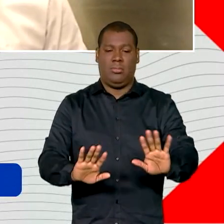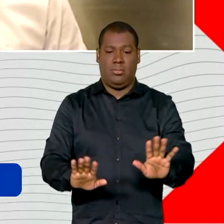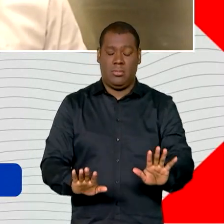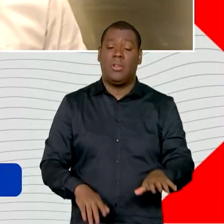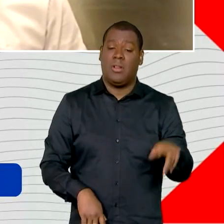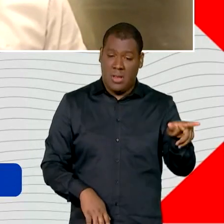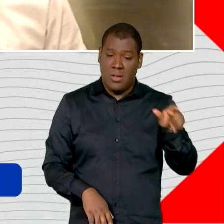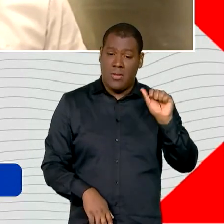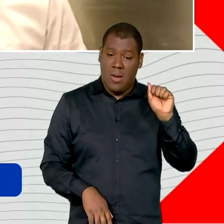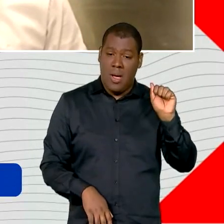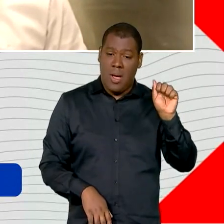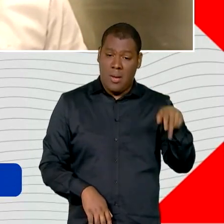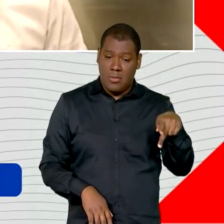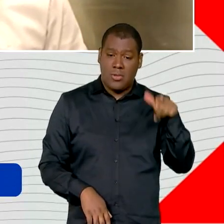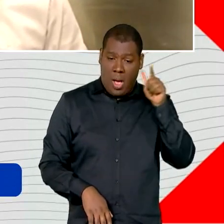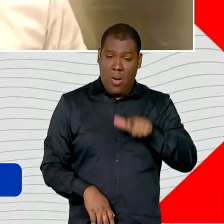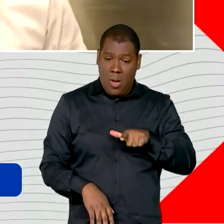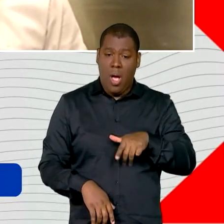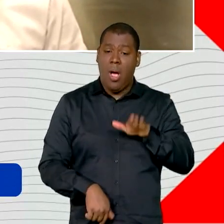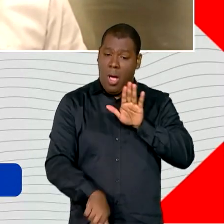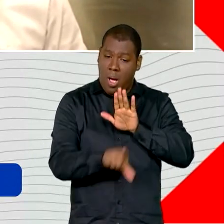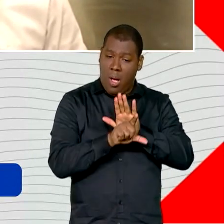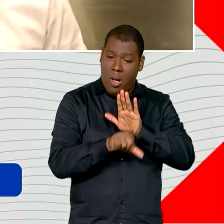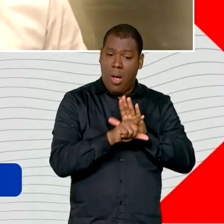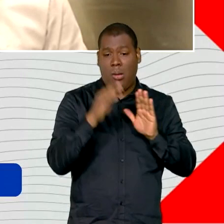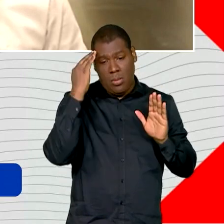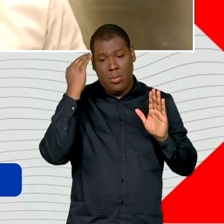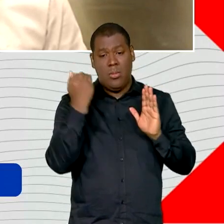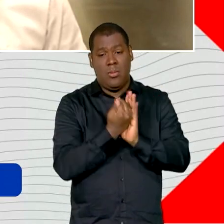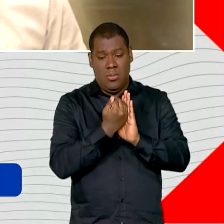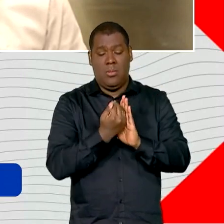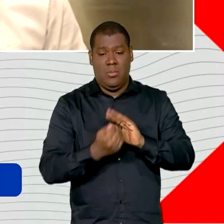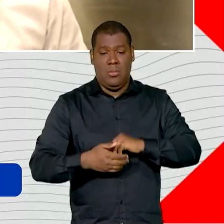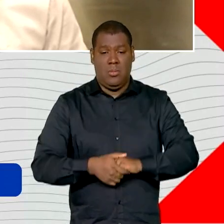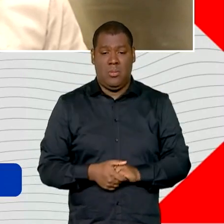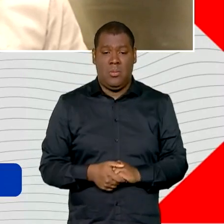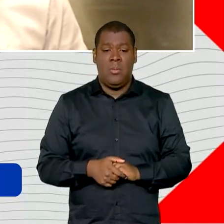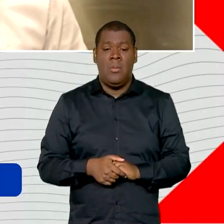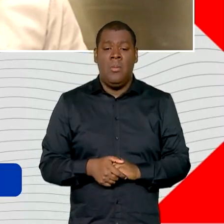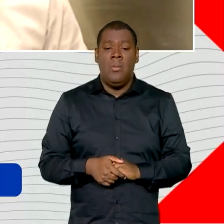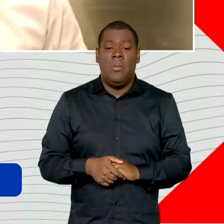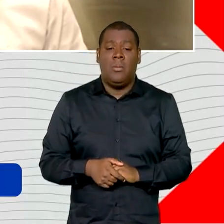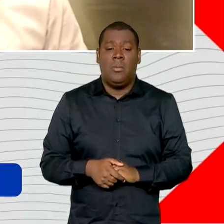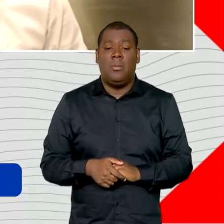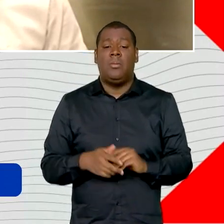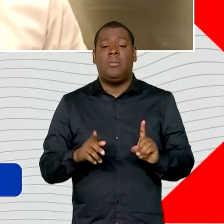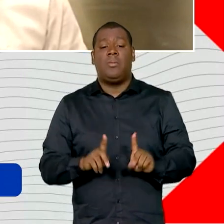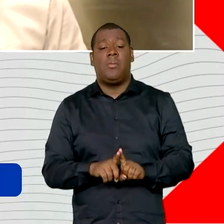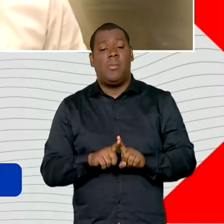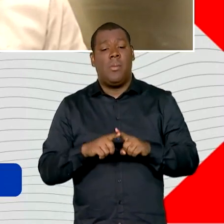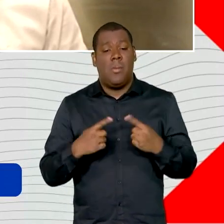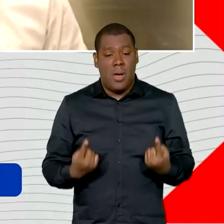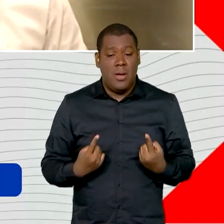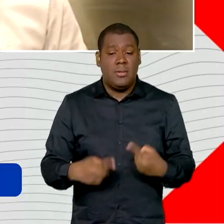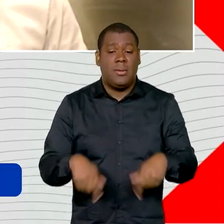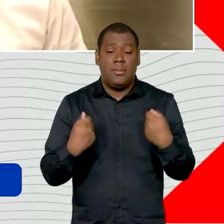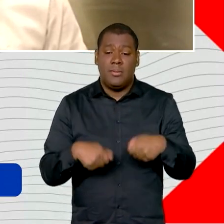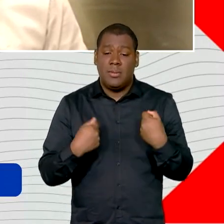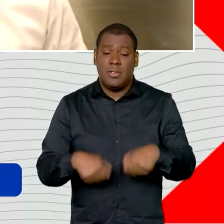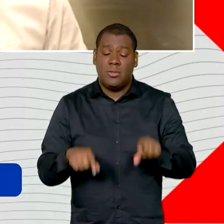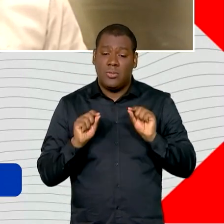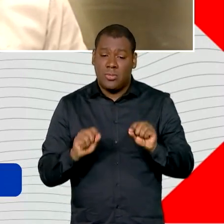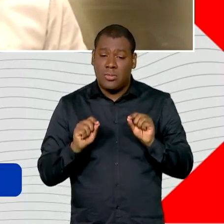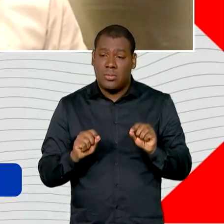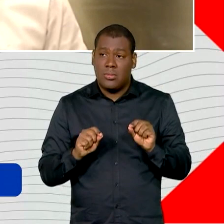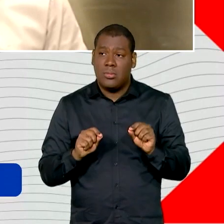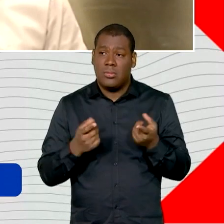se aposentar nas mesmas condições de todas as outras. Portanto, fica um déficit, um buraco aí que precisa ser preenchido.